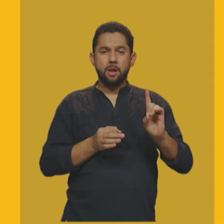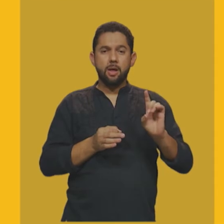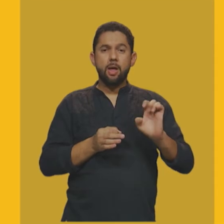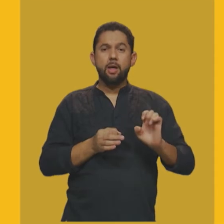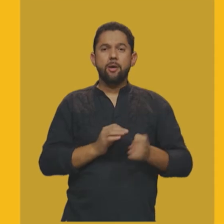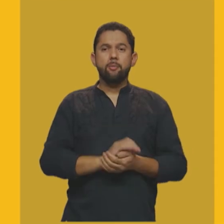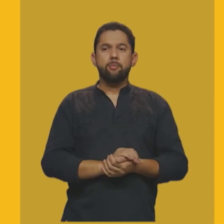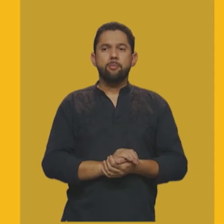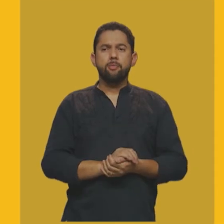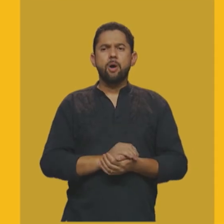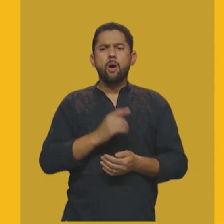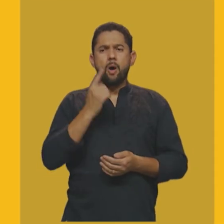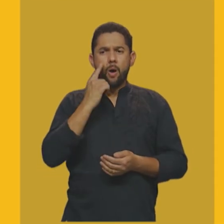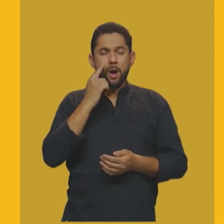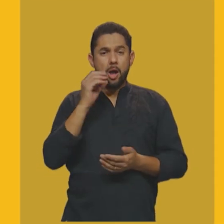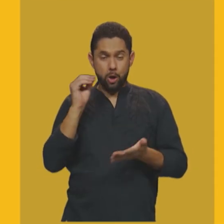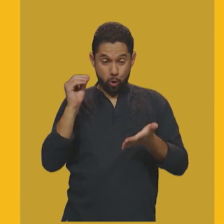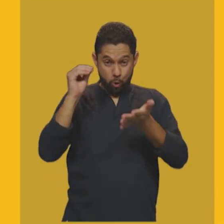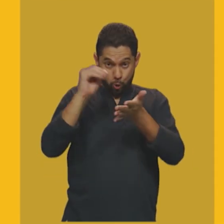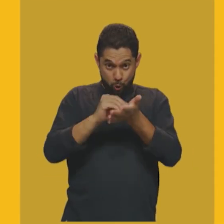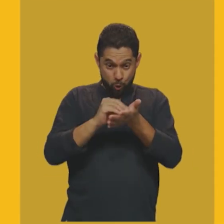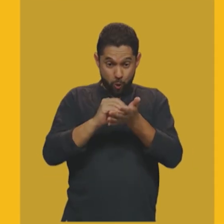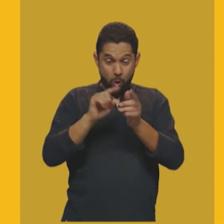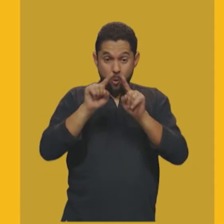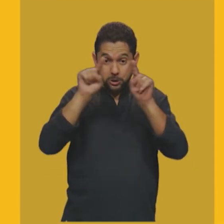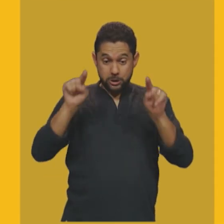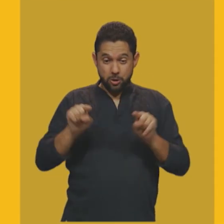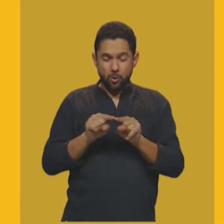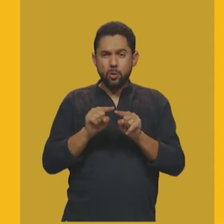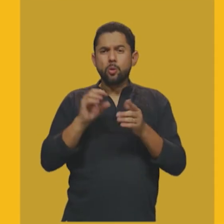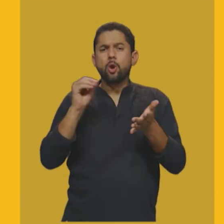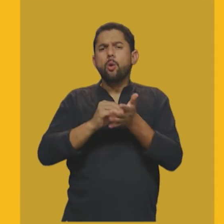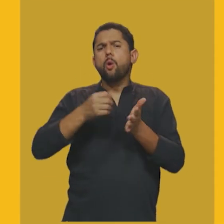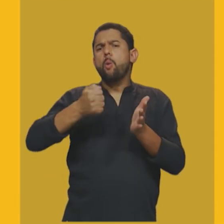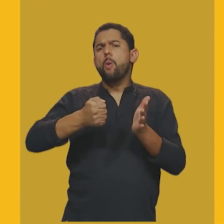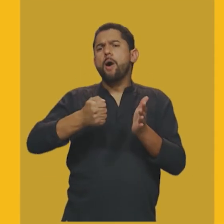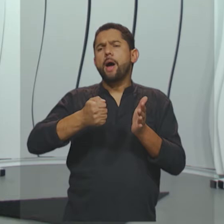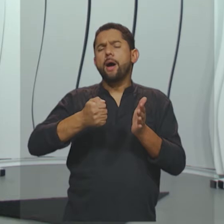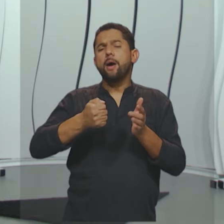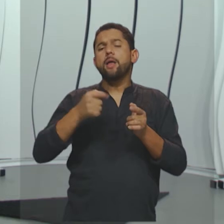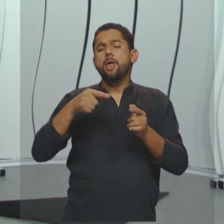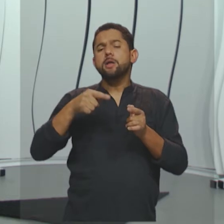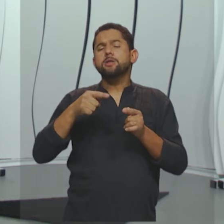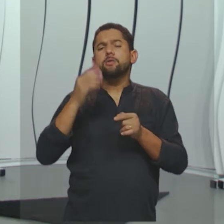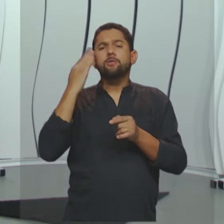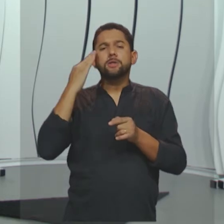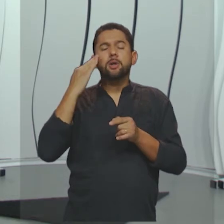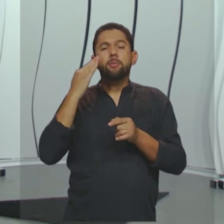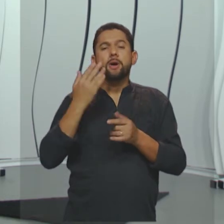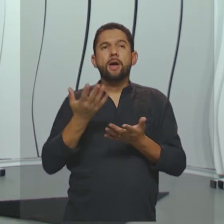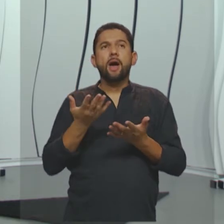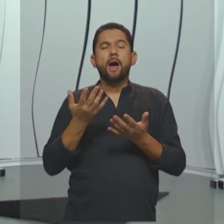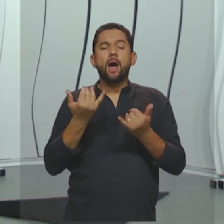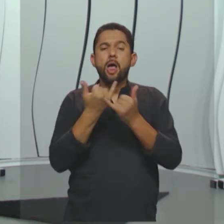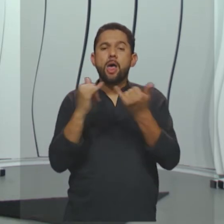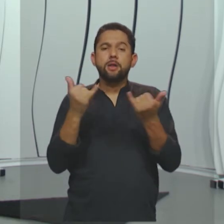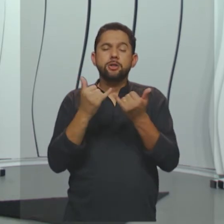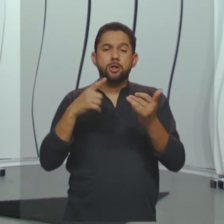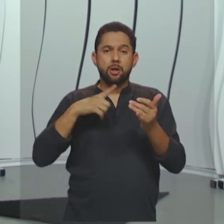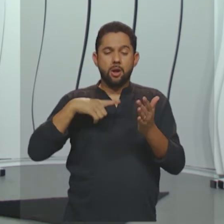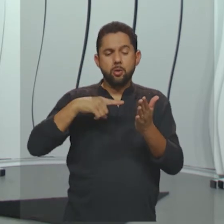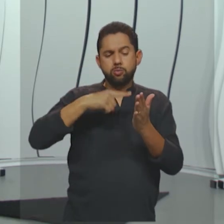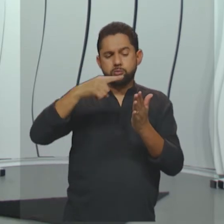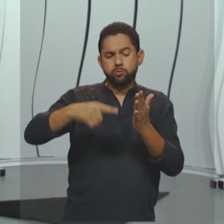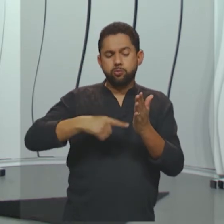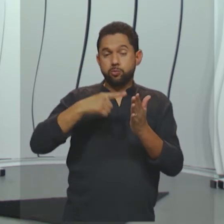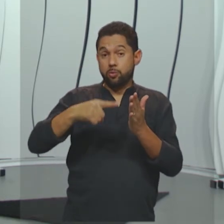ele colocou um amperímetro em série com o R3. Então, o amperímetro ele vai medir a corrente que passa no